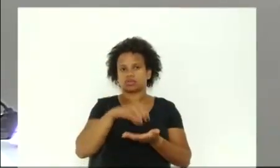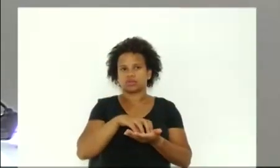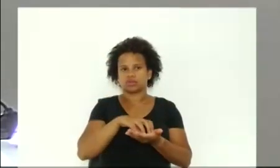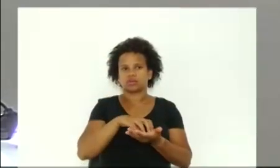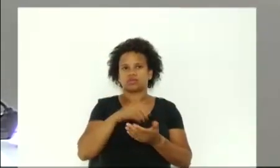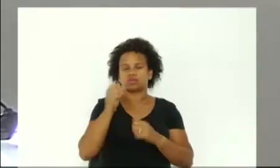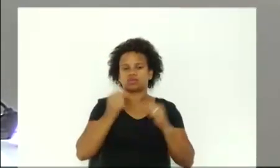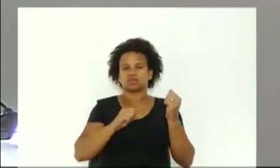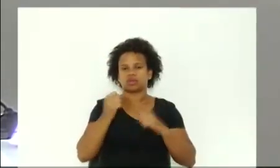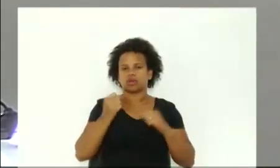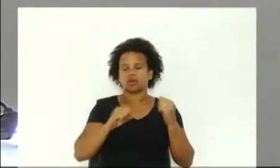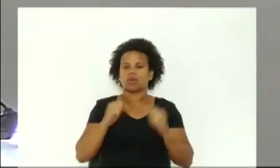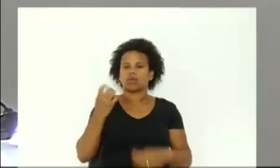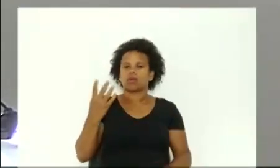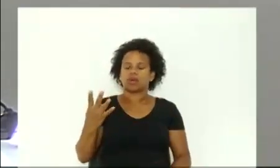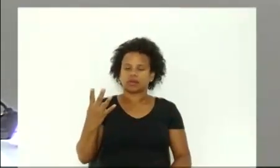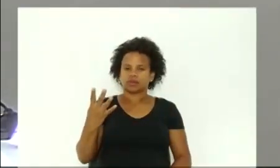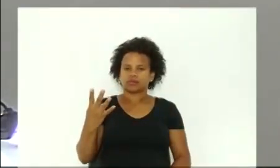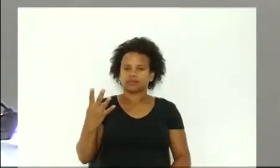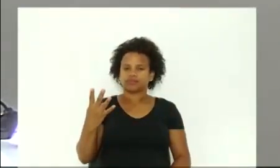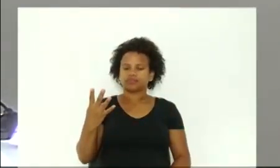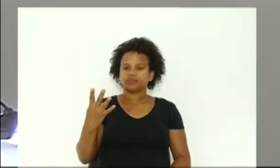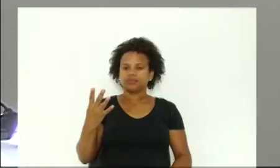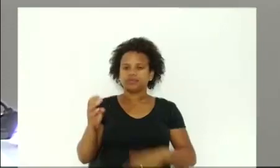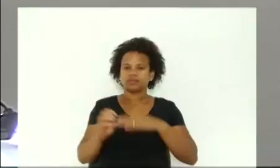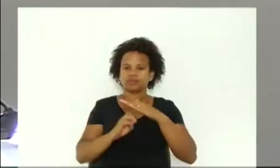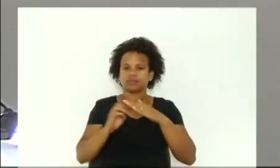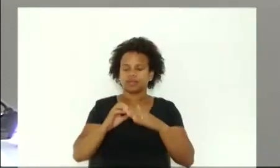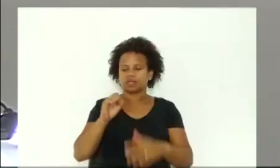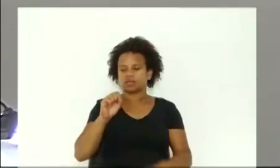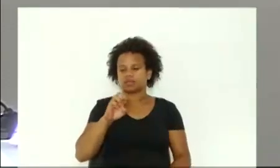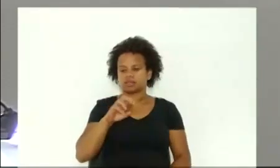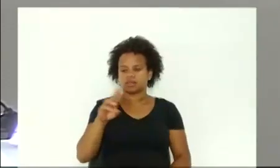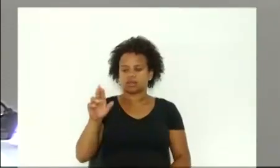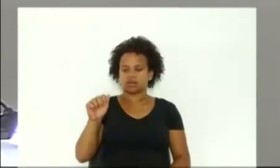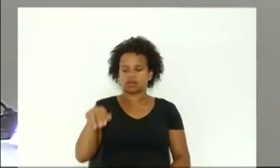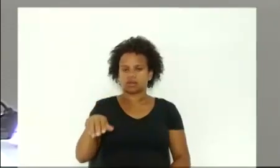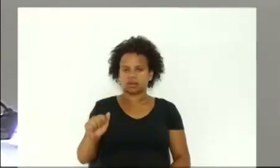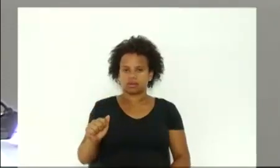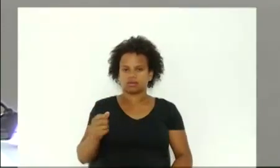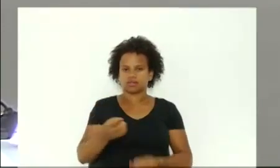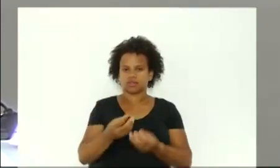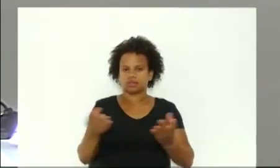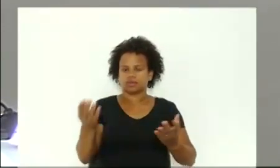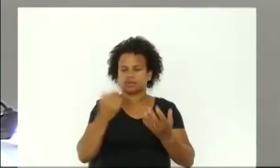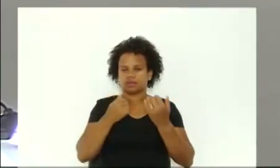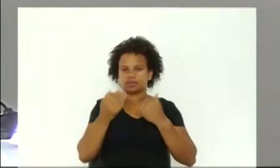4, empresa Serrana Distribuidora de Alimentos,